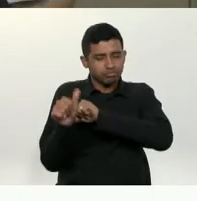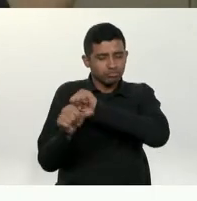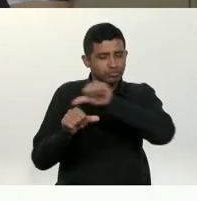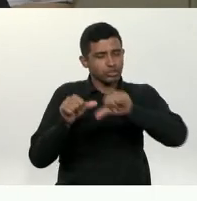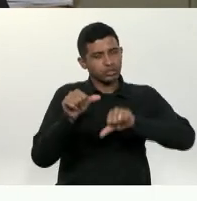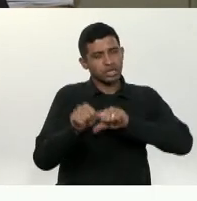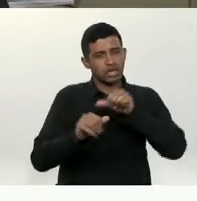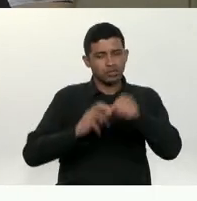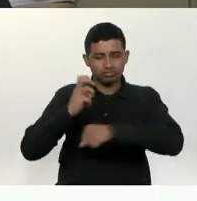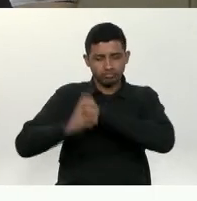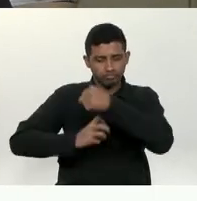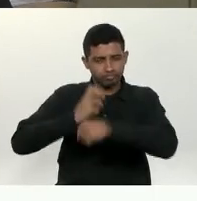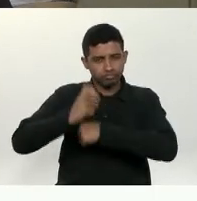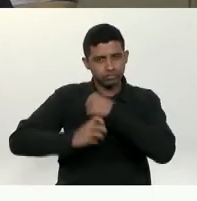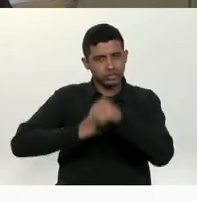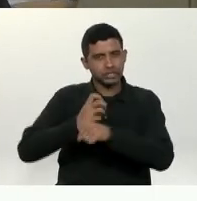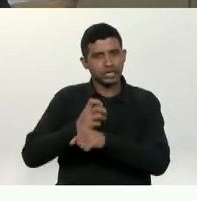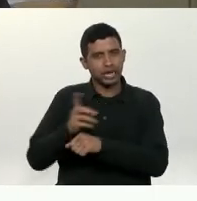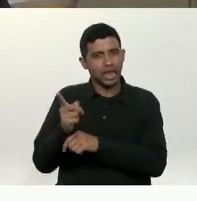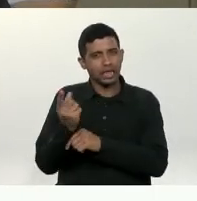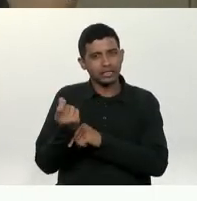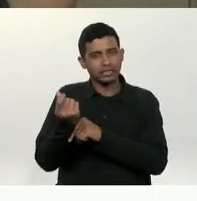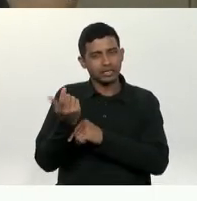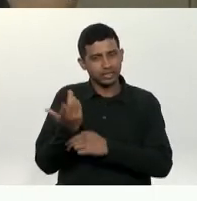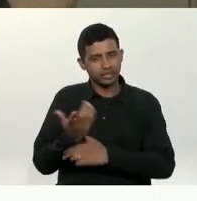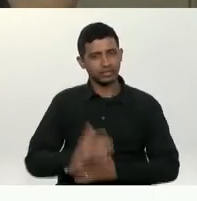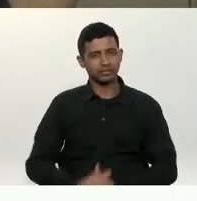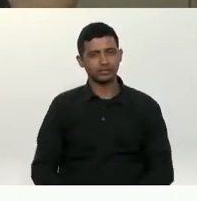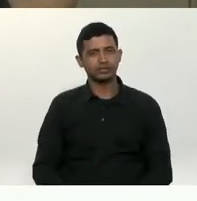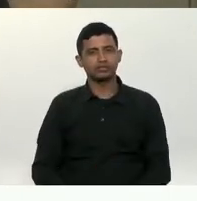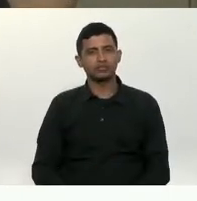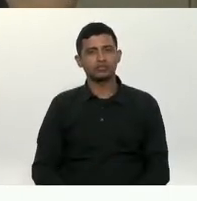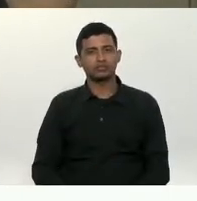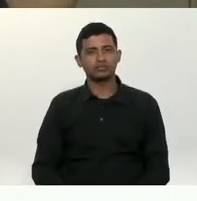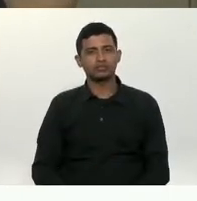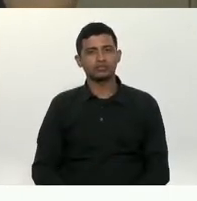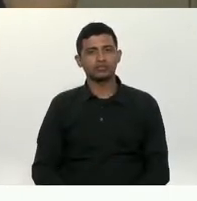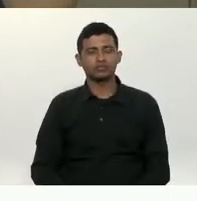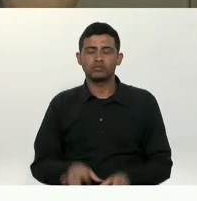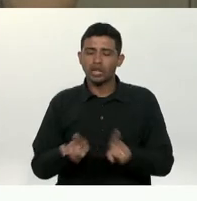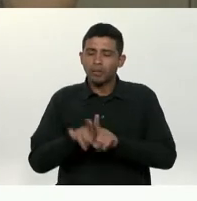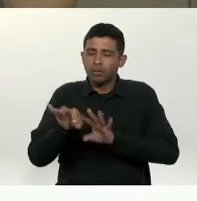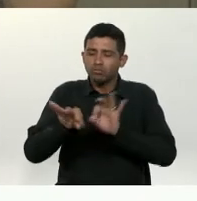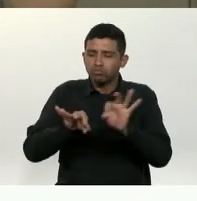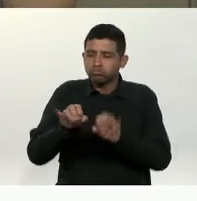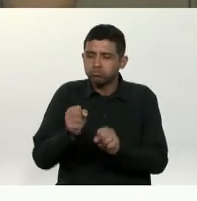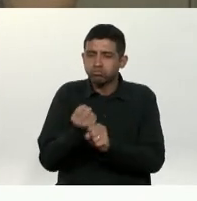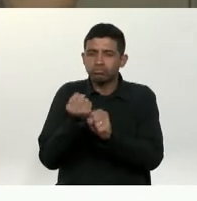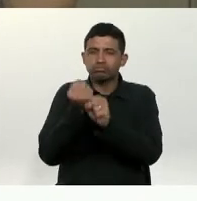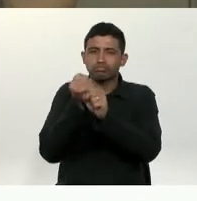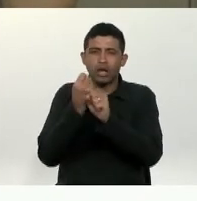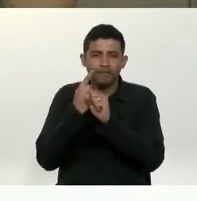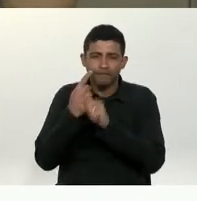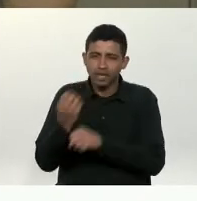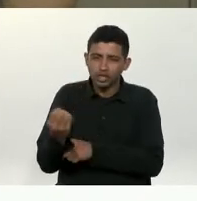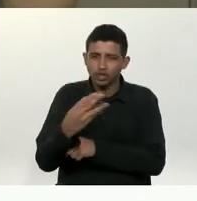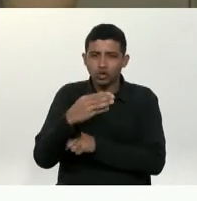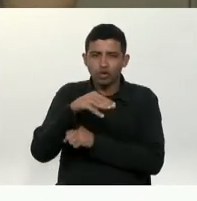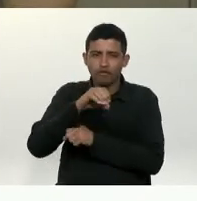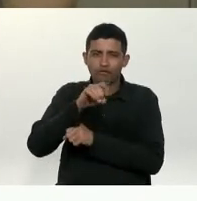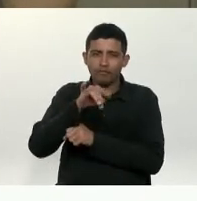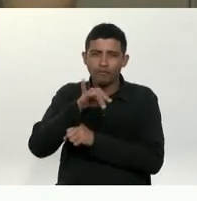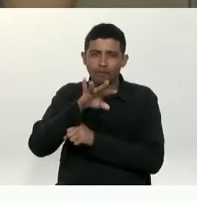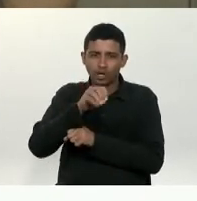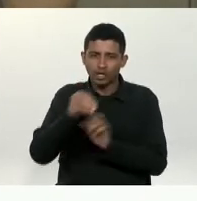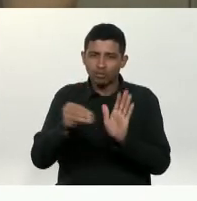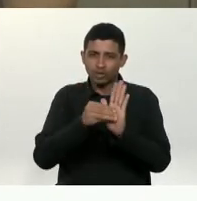revisão quinquenal da tarifa. E, a partir daí, a construção de uma nova modelagem para esse contrato,